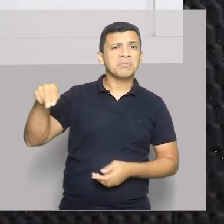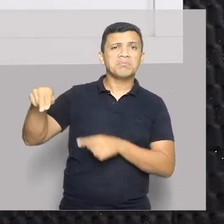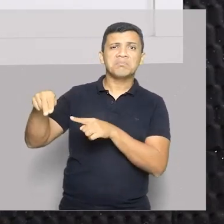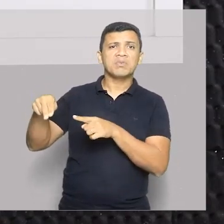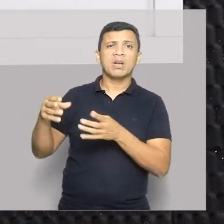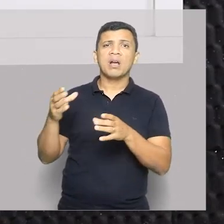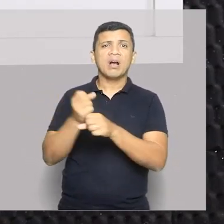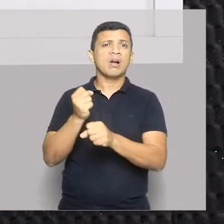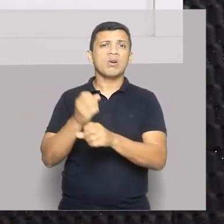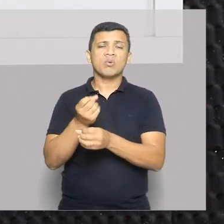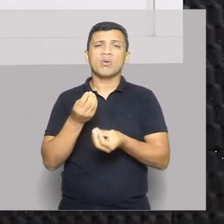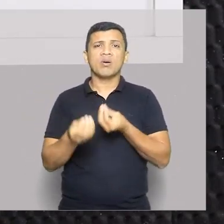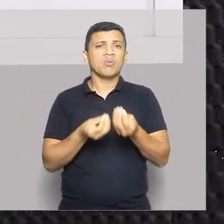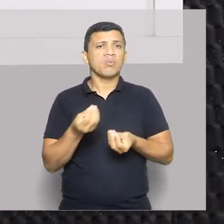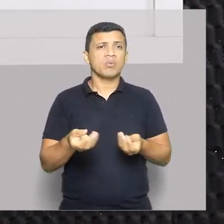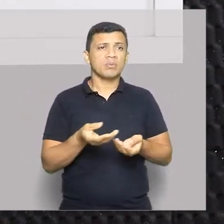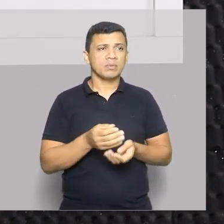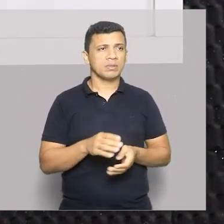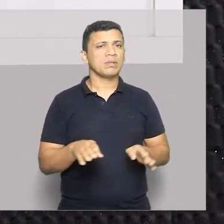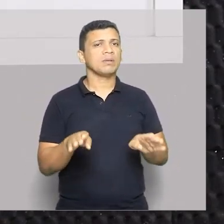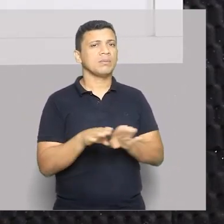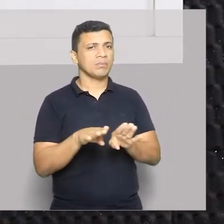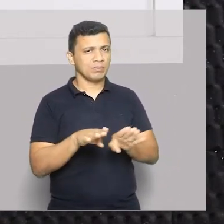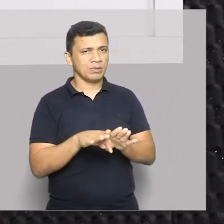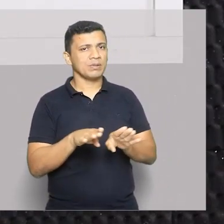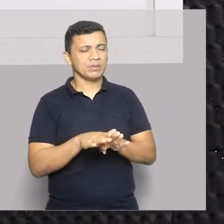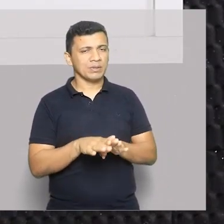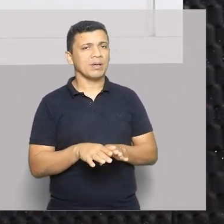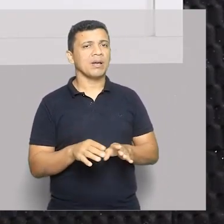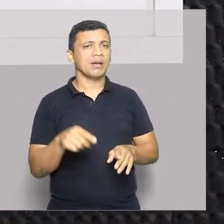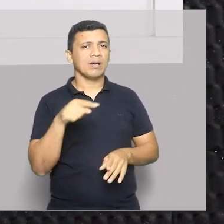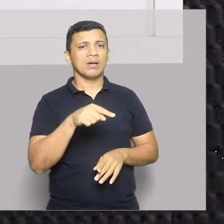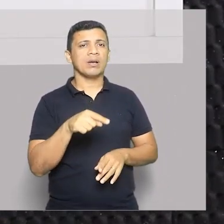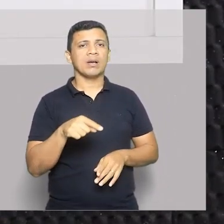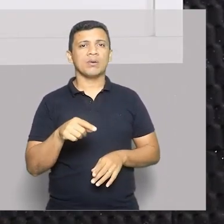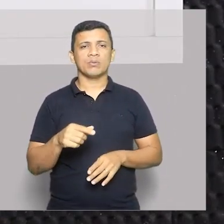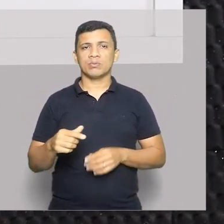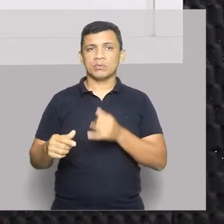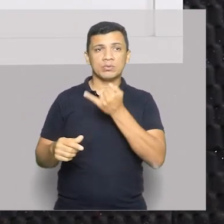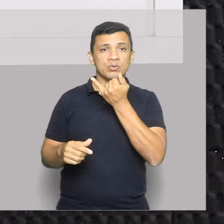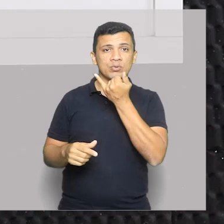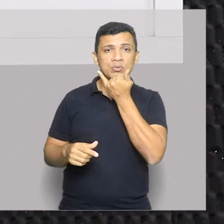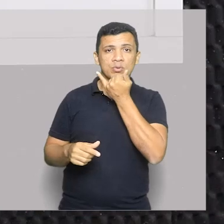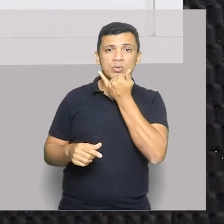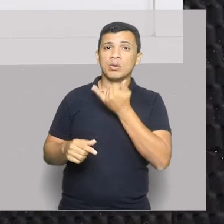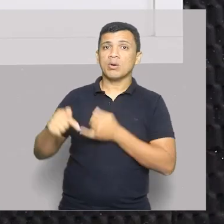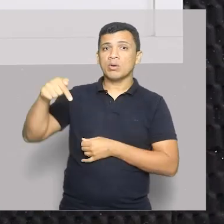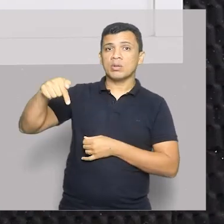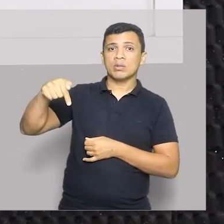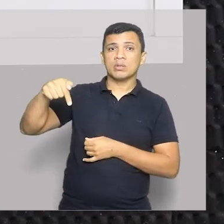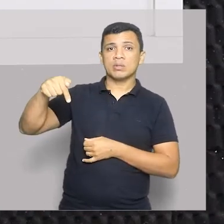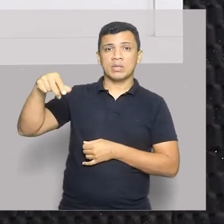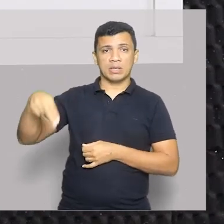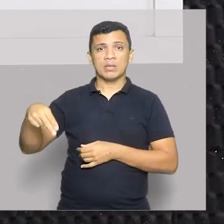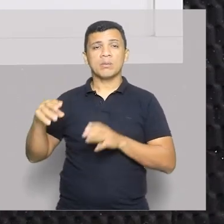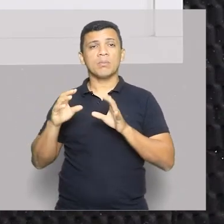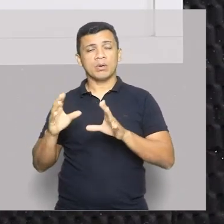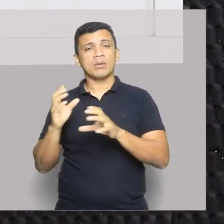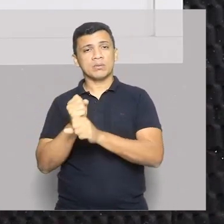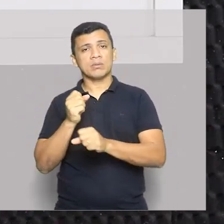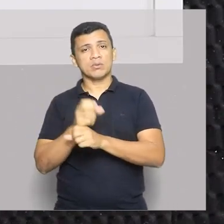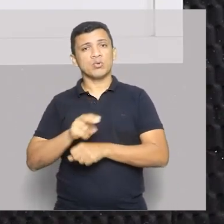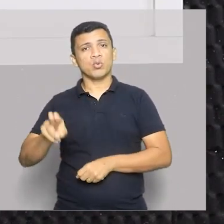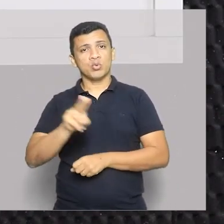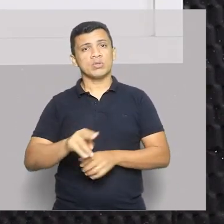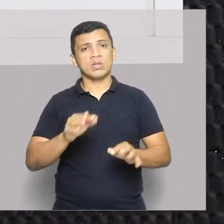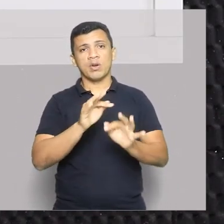quero o 10º termo. Ora, você pode calcular o AN, o QN, desculpa, através da fórmula do termo geral.